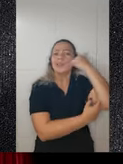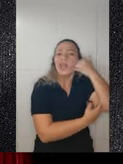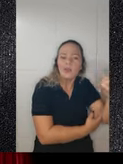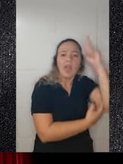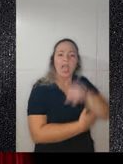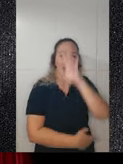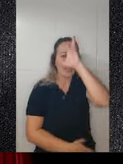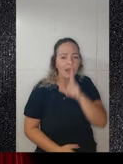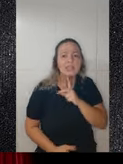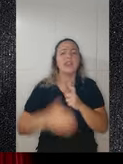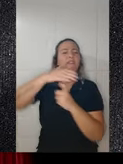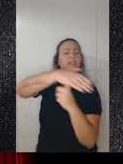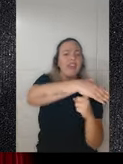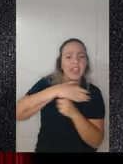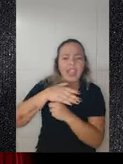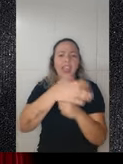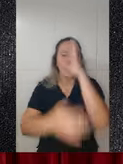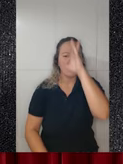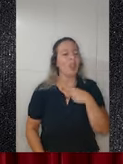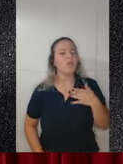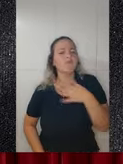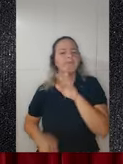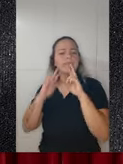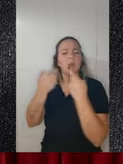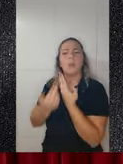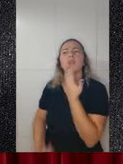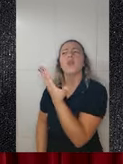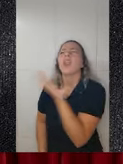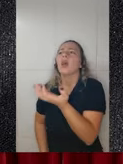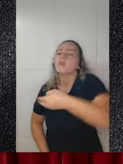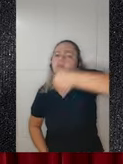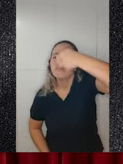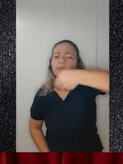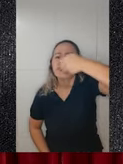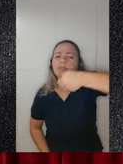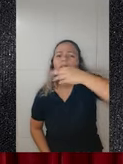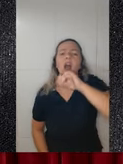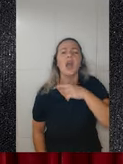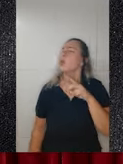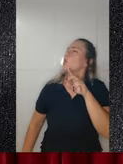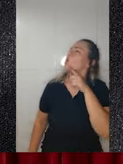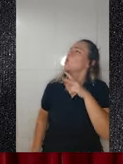é de galinha, o poste é de galinha, as barraquinhas são de galinha. Eu fui num restaurante pedir uma canja. O garçom, de quê? Eu falei,